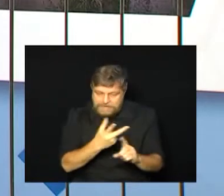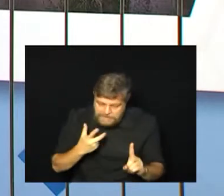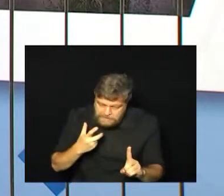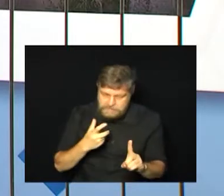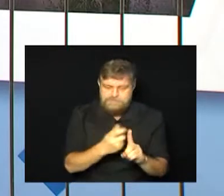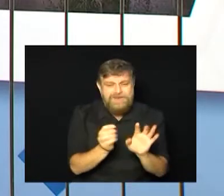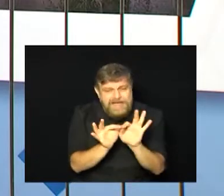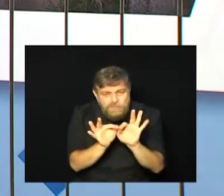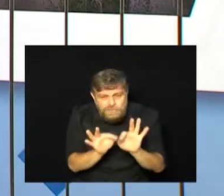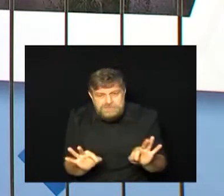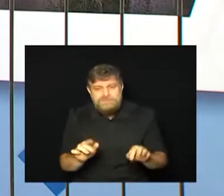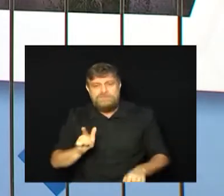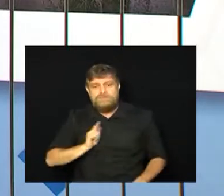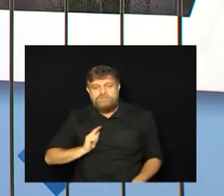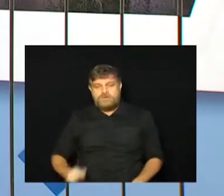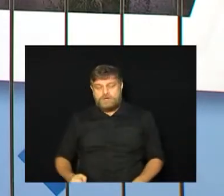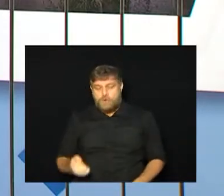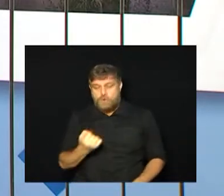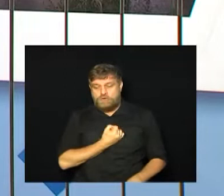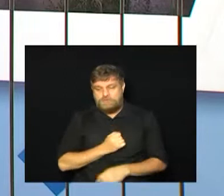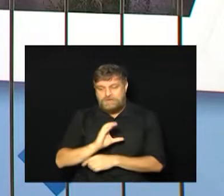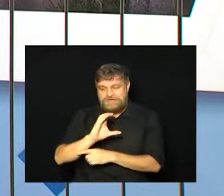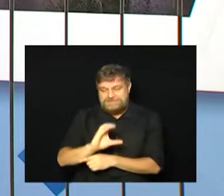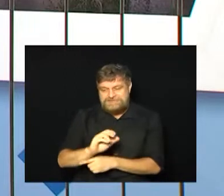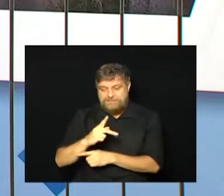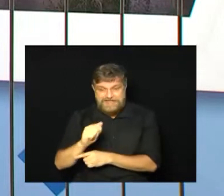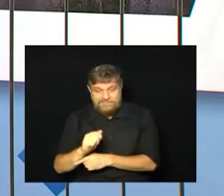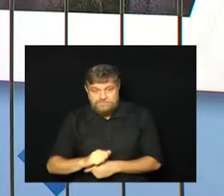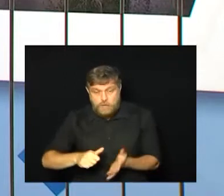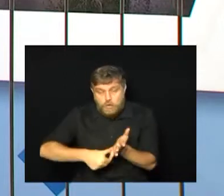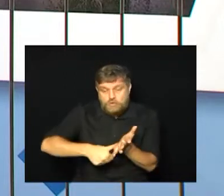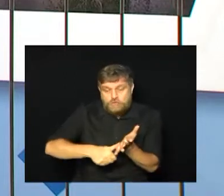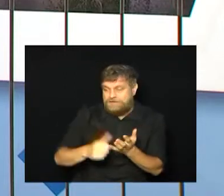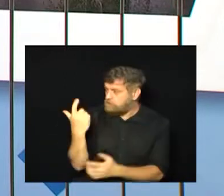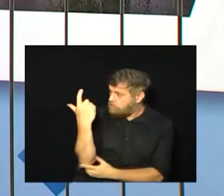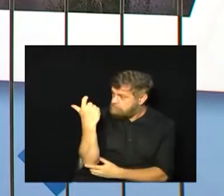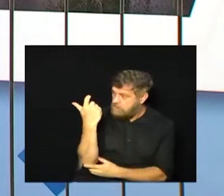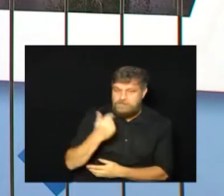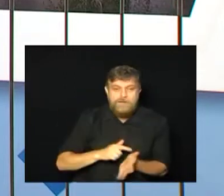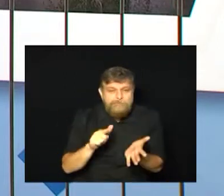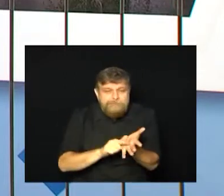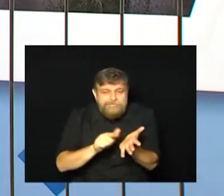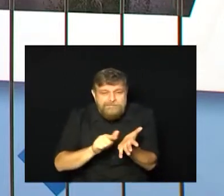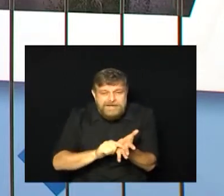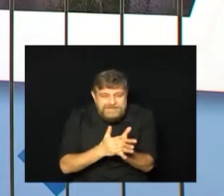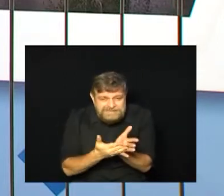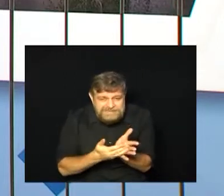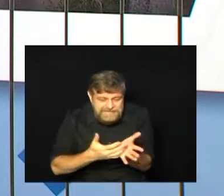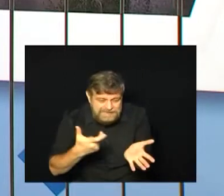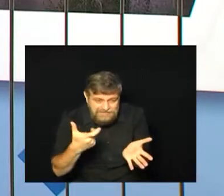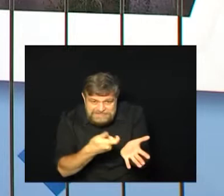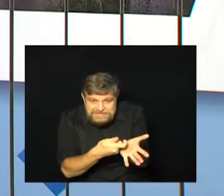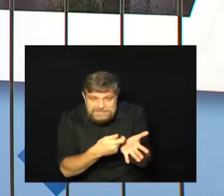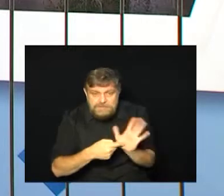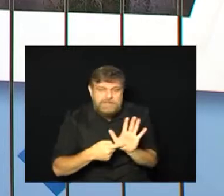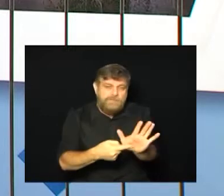muito simples. É só levar o CPF, um documento com foto e aquela carteirinha, sabe, de vacinação já. Ela pode